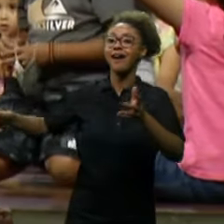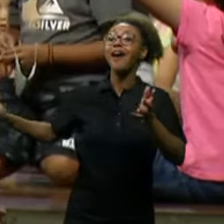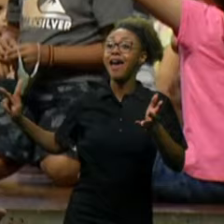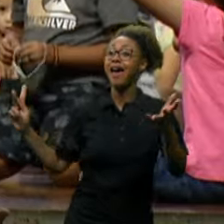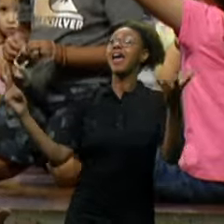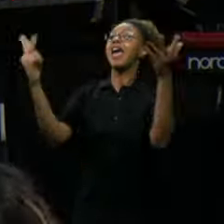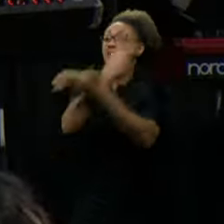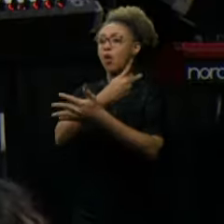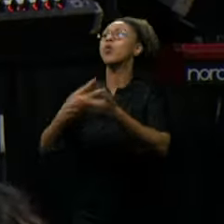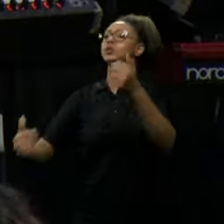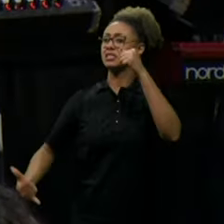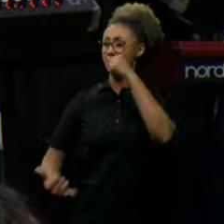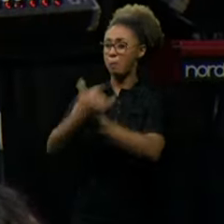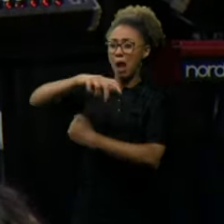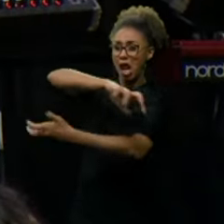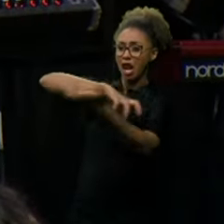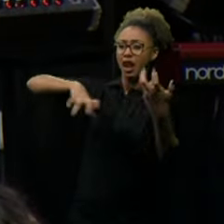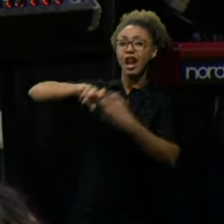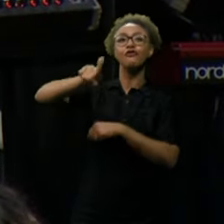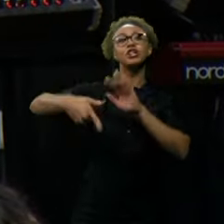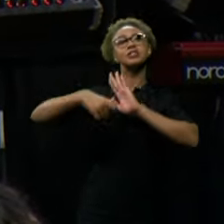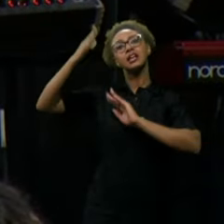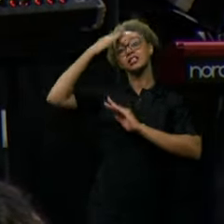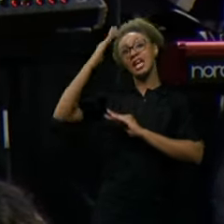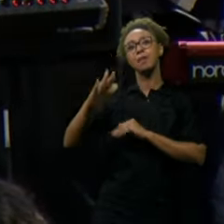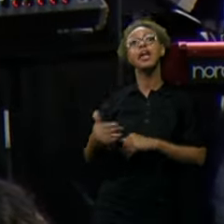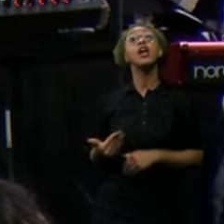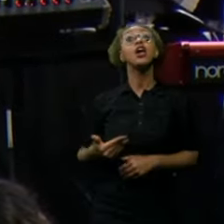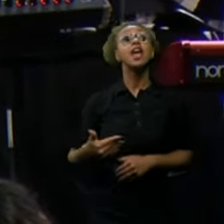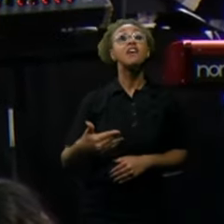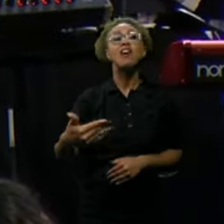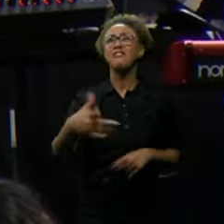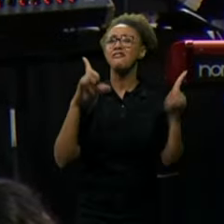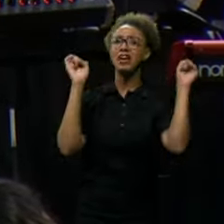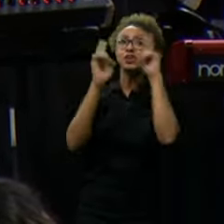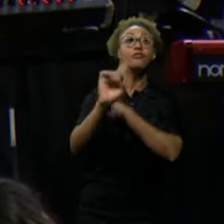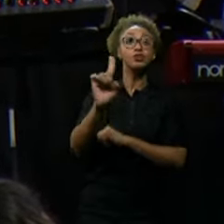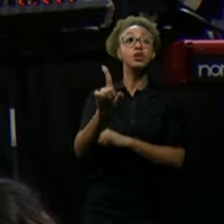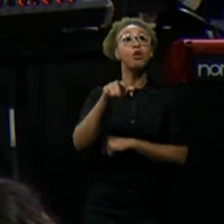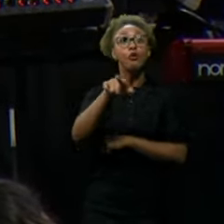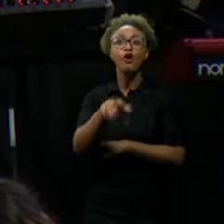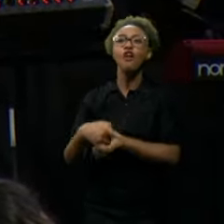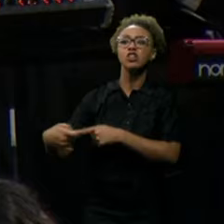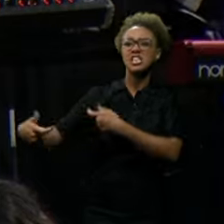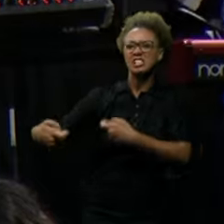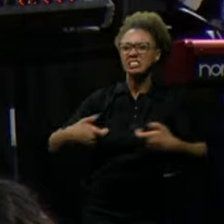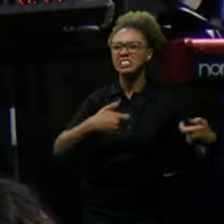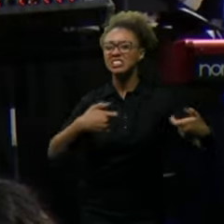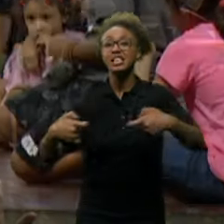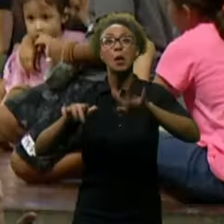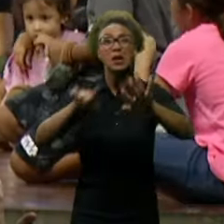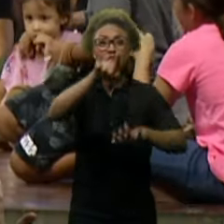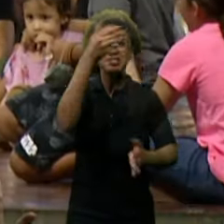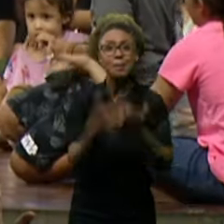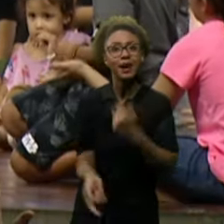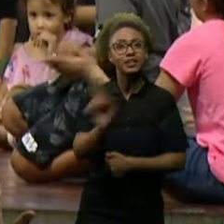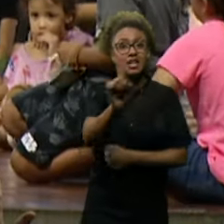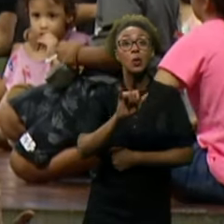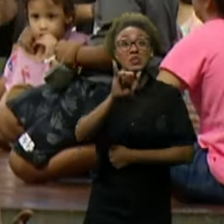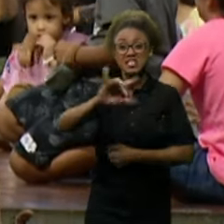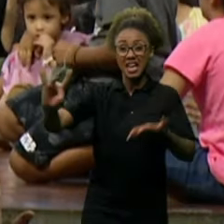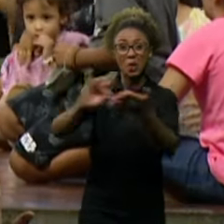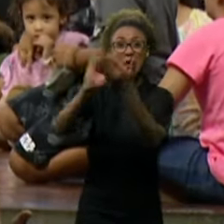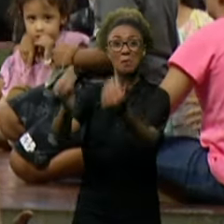dizendo que não haverá luta só que haverá uma guerra é onde você não estará em desvantagem Quando o inimigo